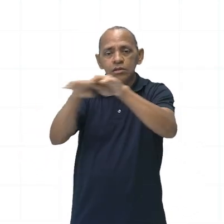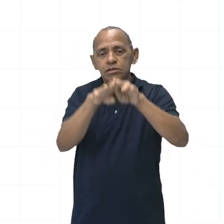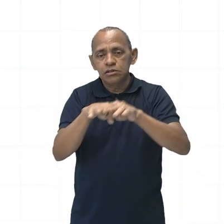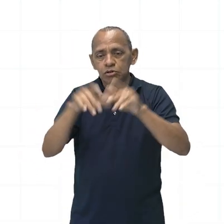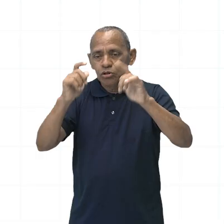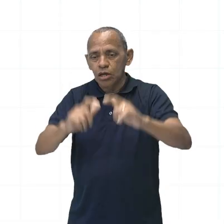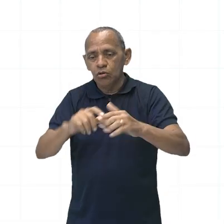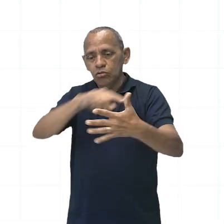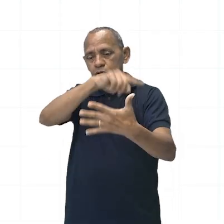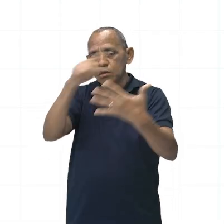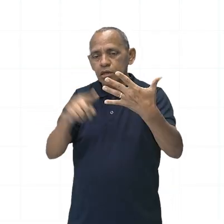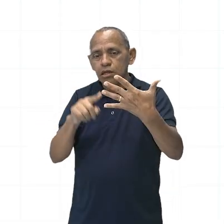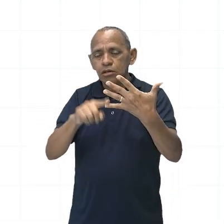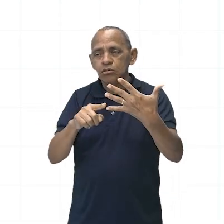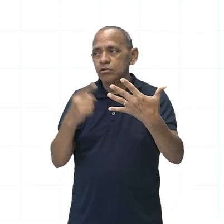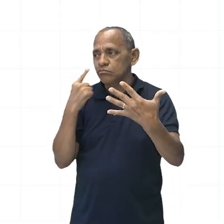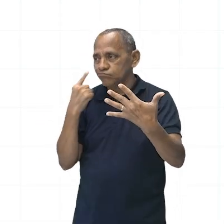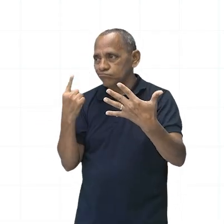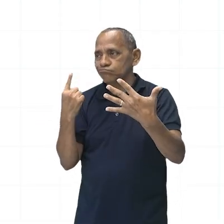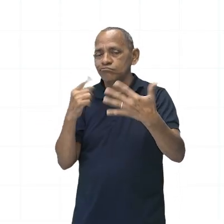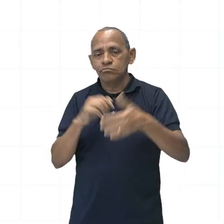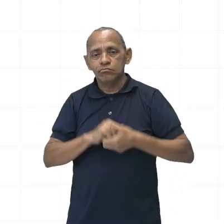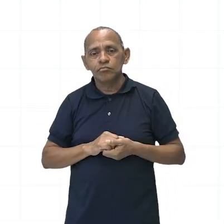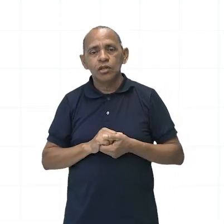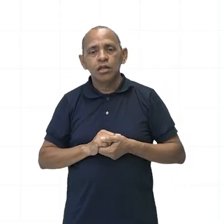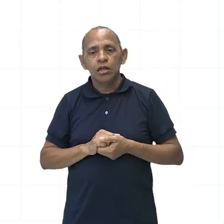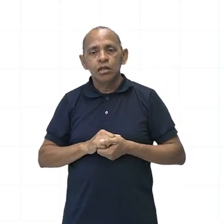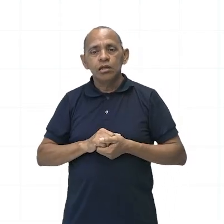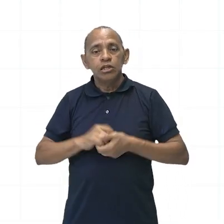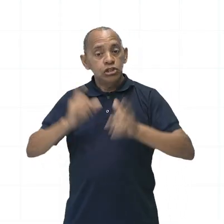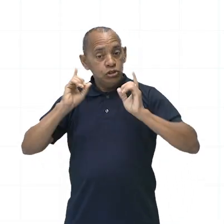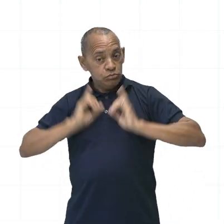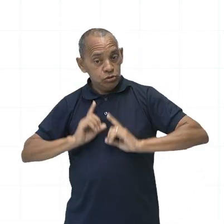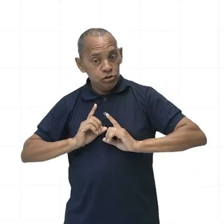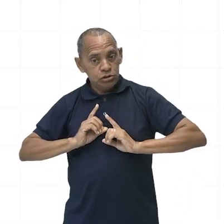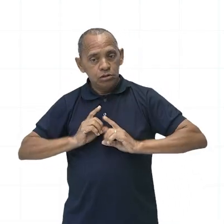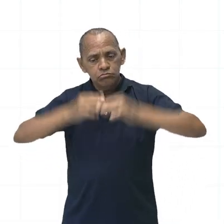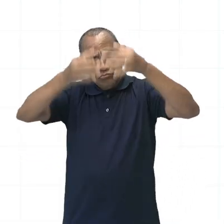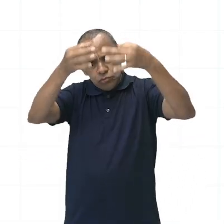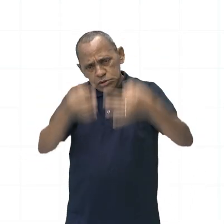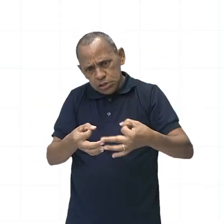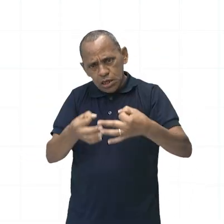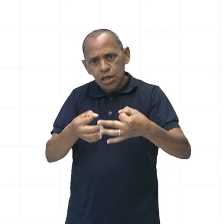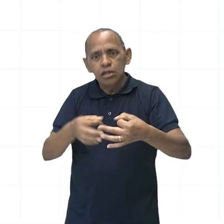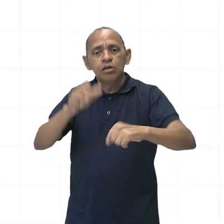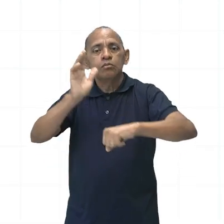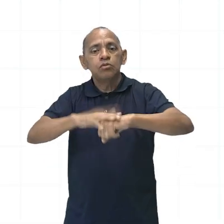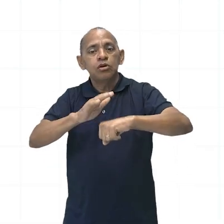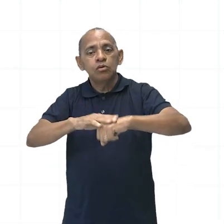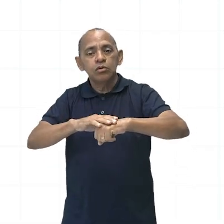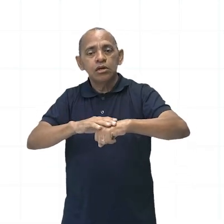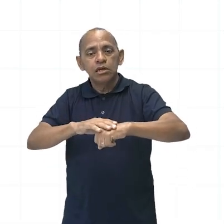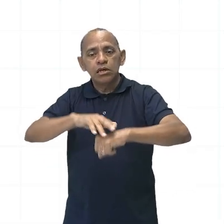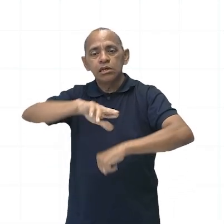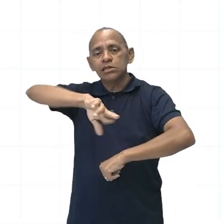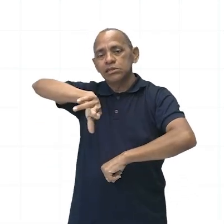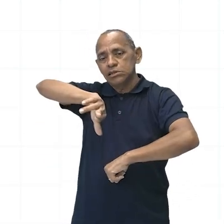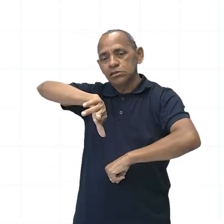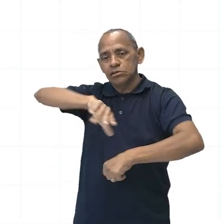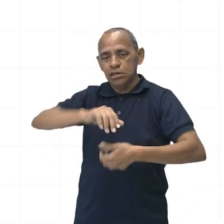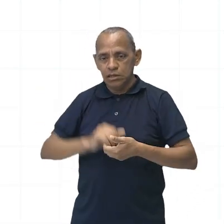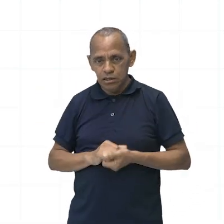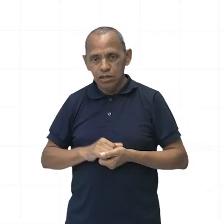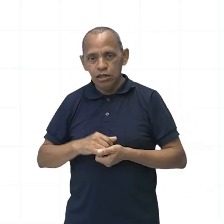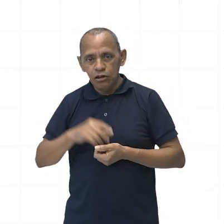quinto S, que é o Shitsuki, que é o senso de disciplina, fazer o que é certo mesmo quando não há vigilância,